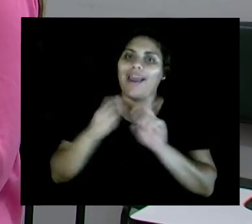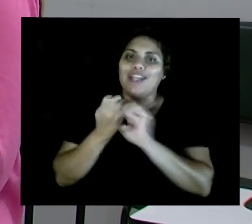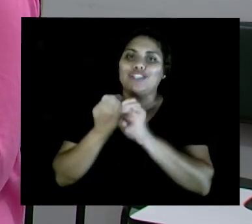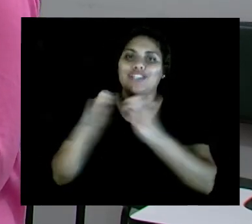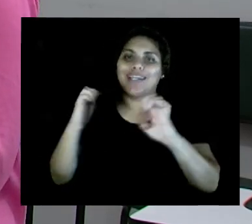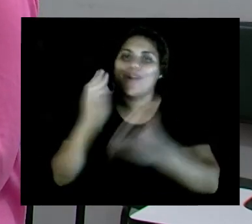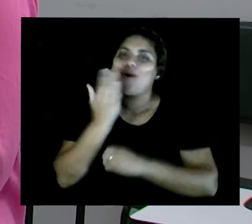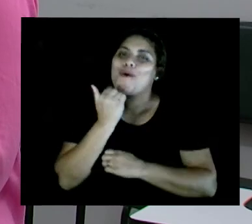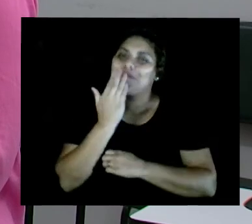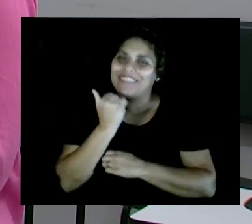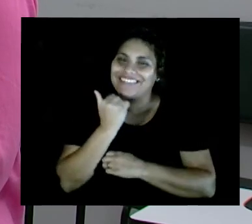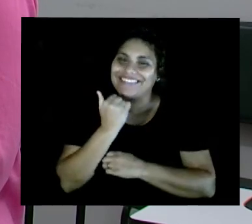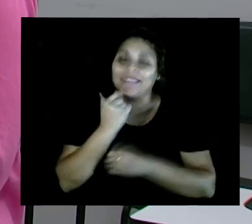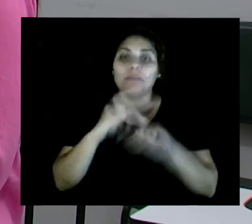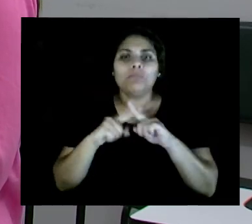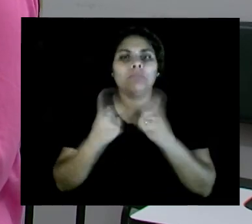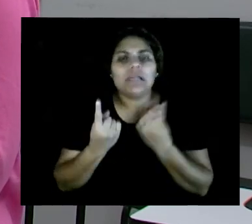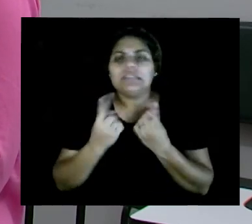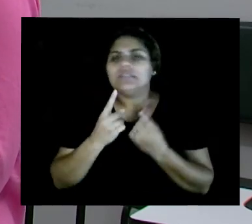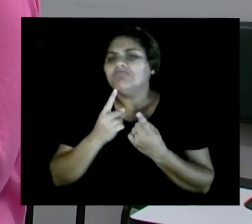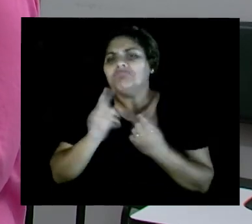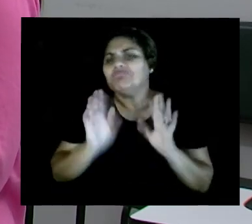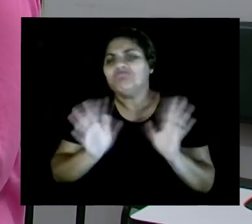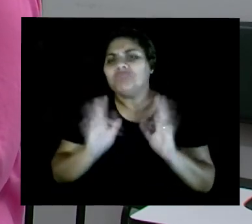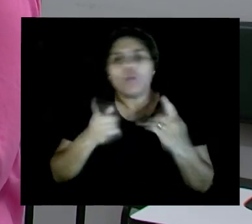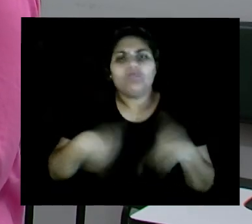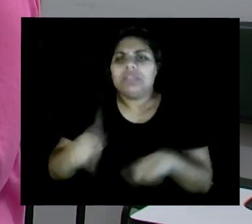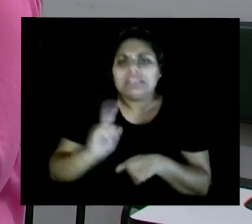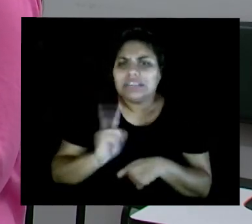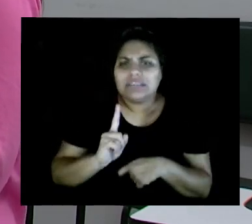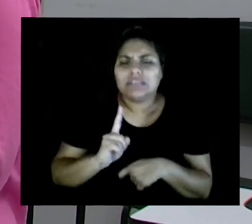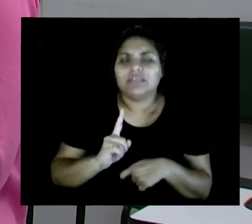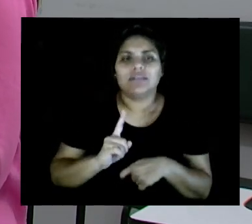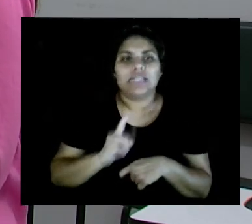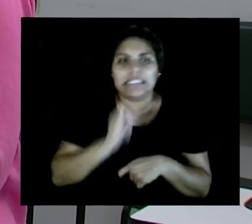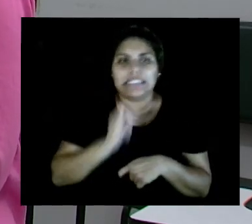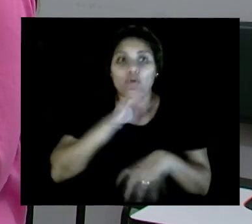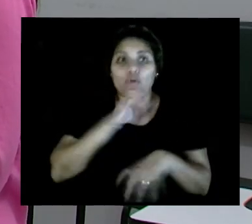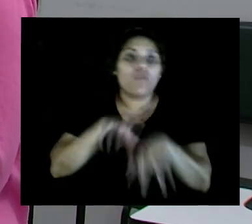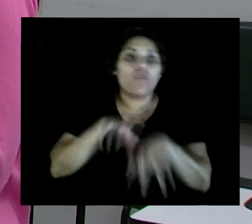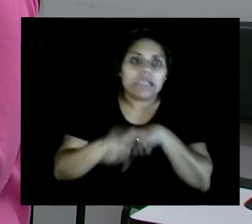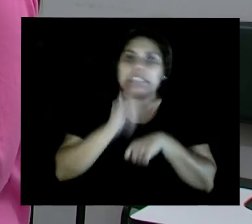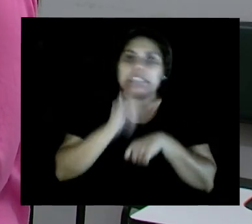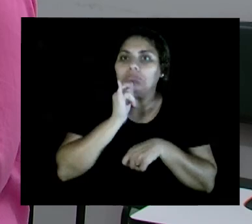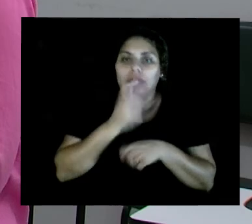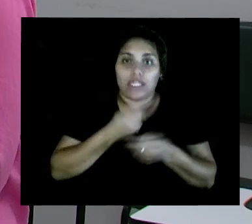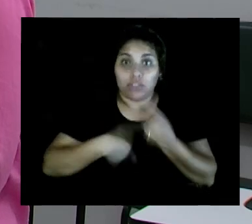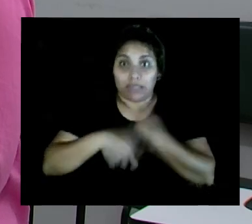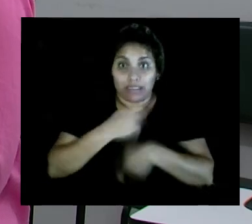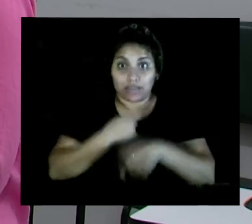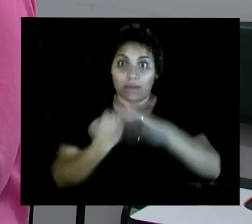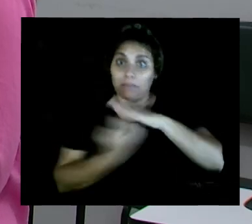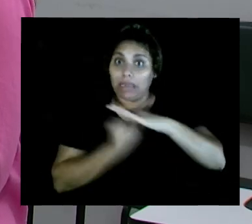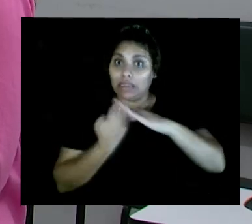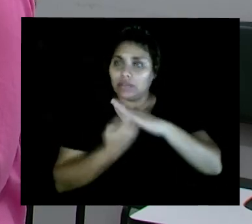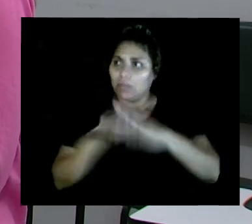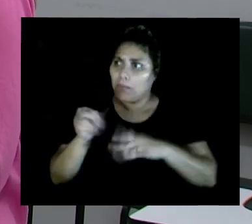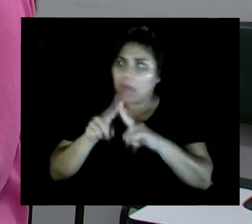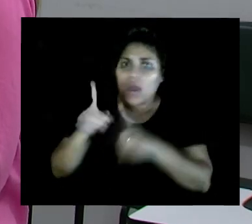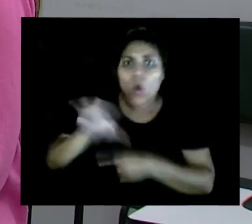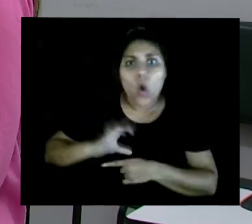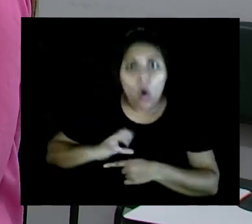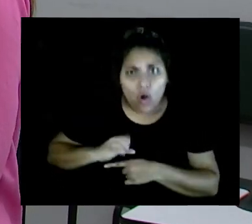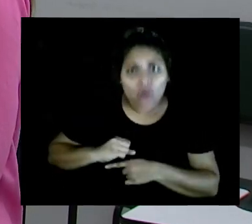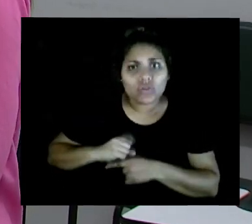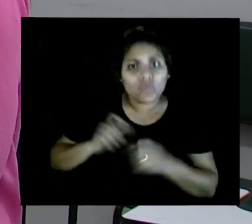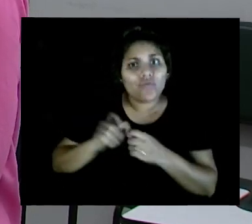alimentos. Mas não tem essa obrigação. Você pode ser uma pessoa que trabalha formada em administração de empresas, mas gosta de